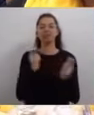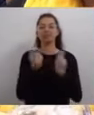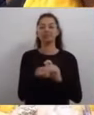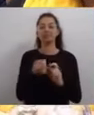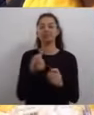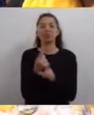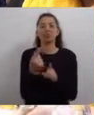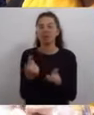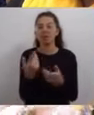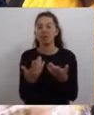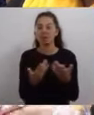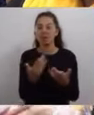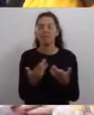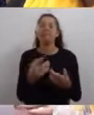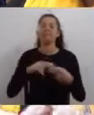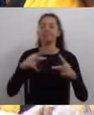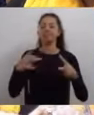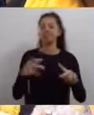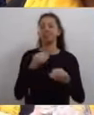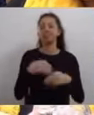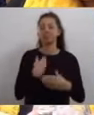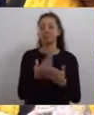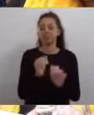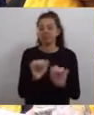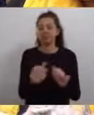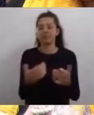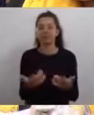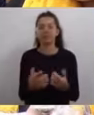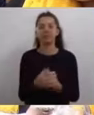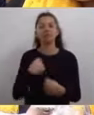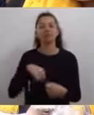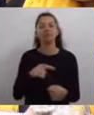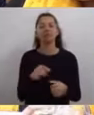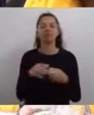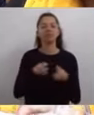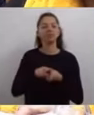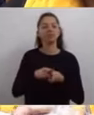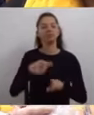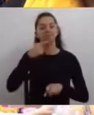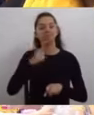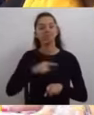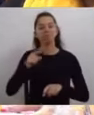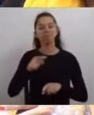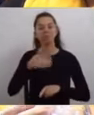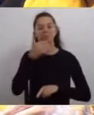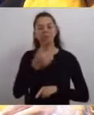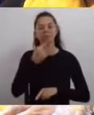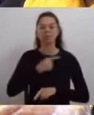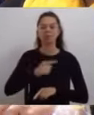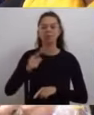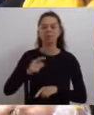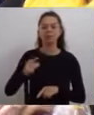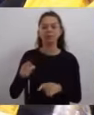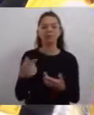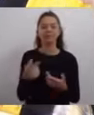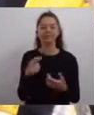pelo Executivo, e na versão final do documento, apesar das insistências do nosso grupo político, a Comissão de Trabalhadores não foi ouvida. Houve tempo para tudo, para